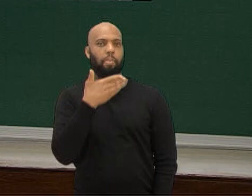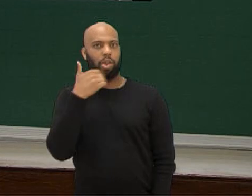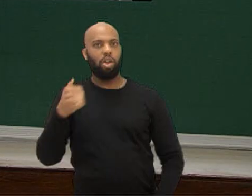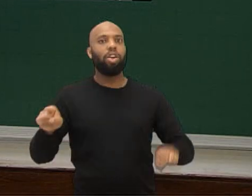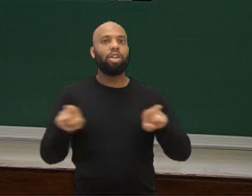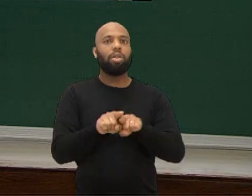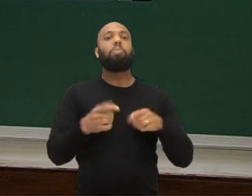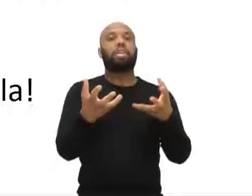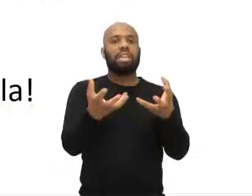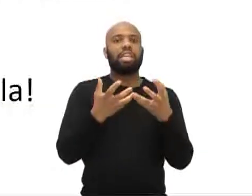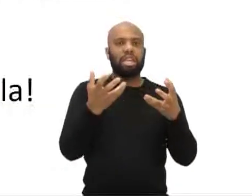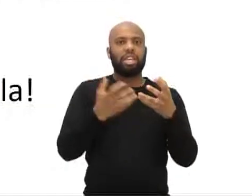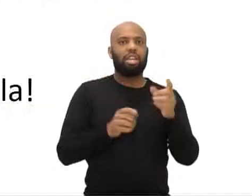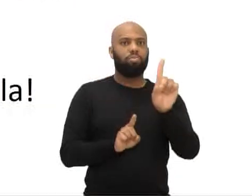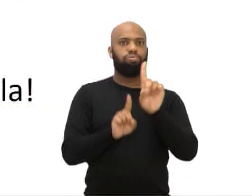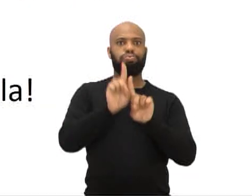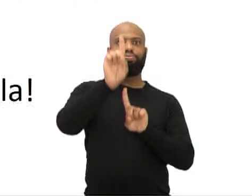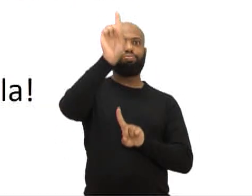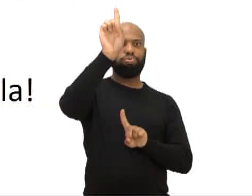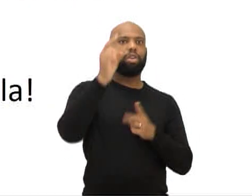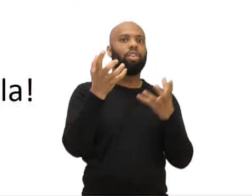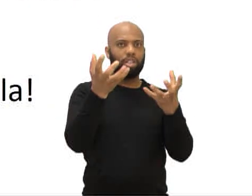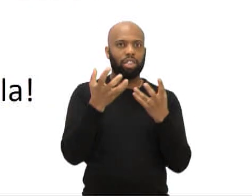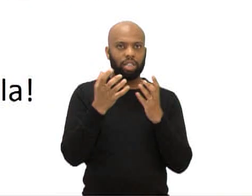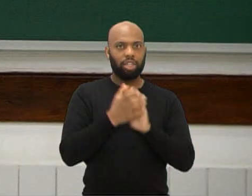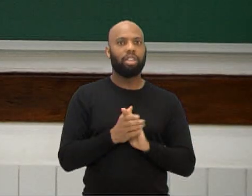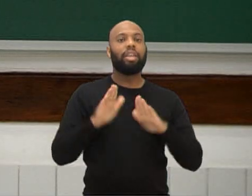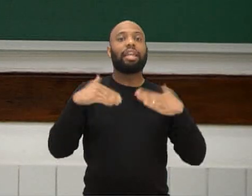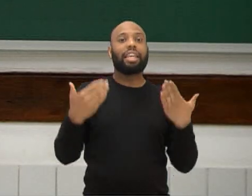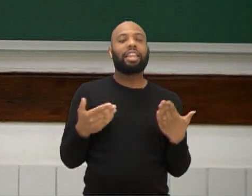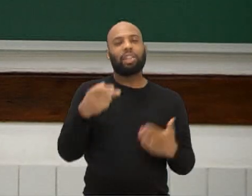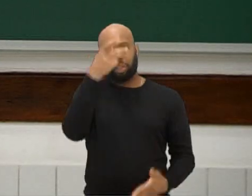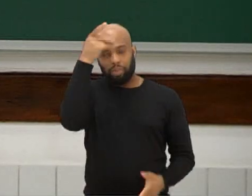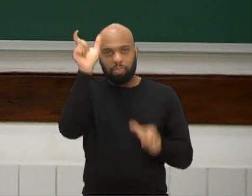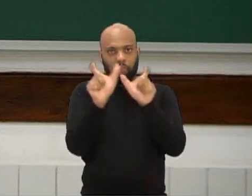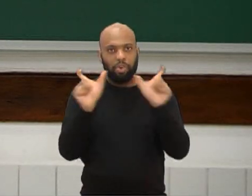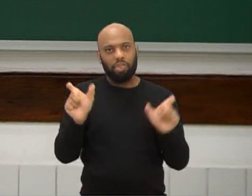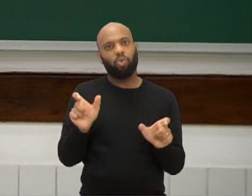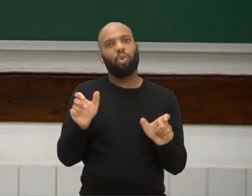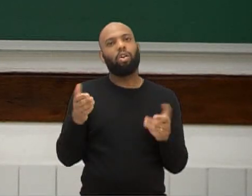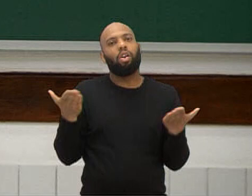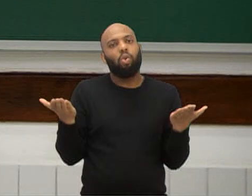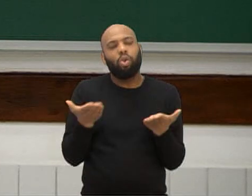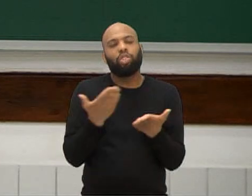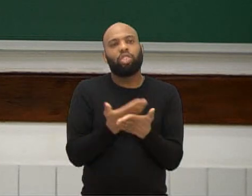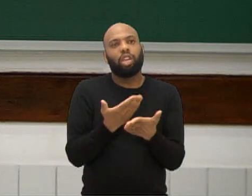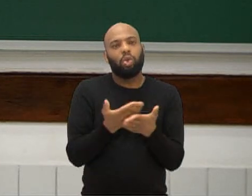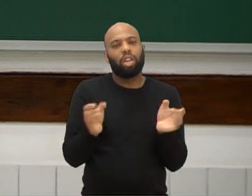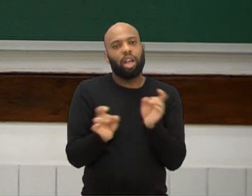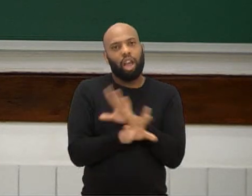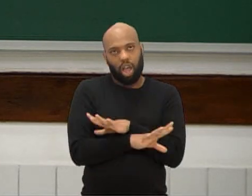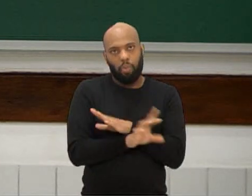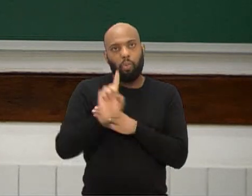a corrida espacial. Bom, pessoal, essa foi a nossa aula.